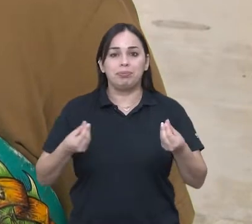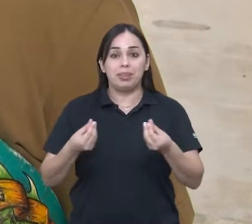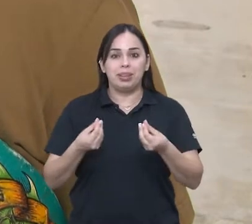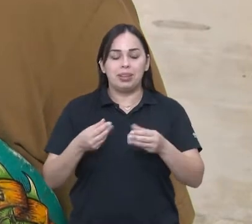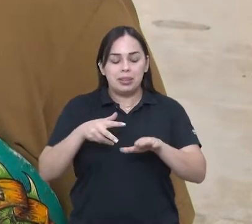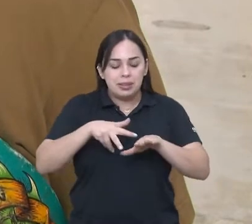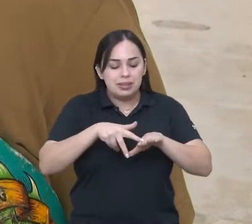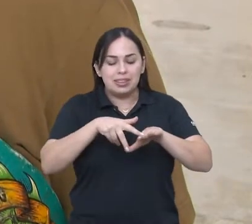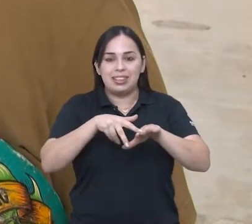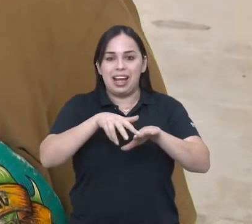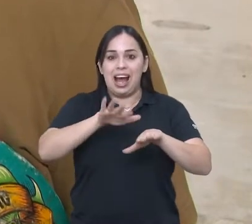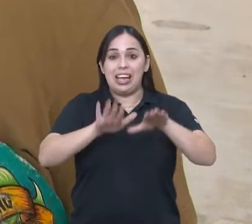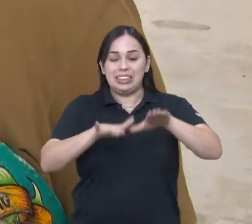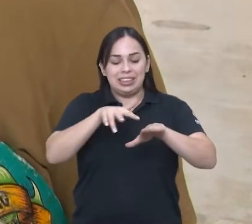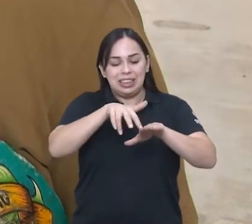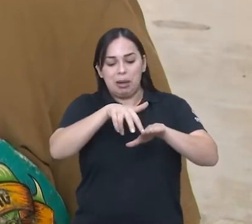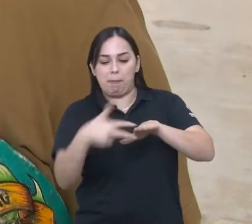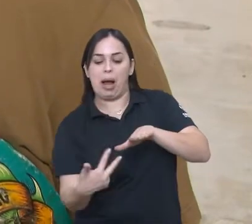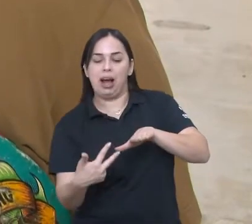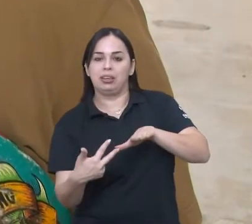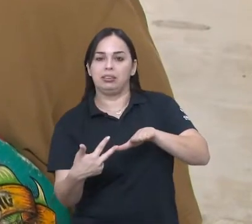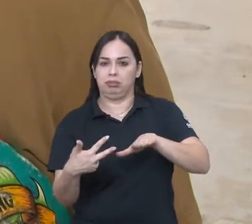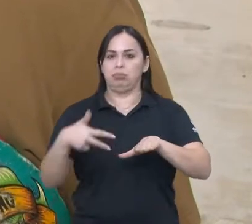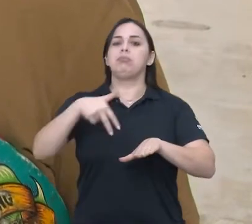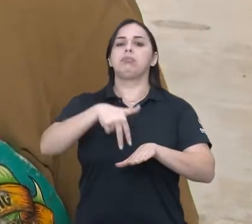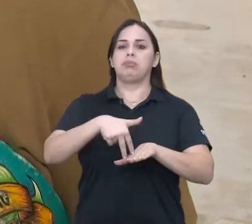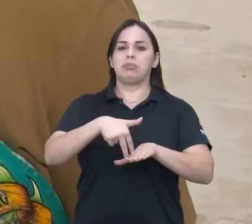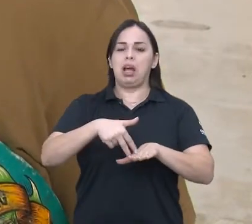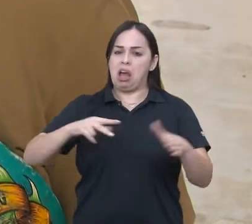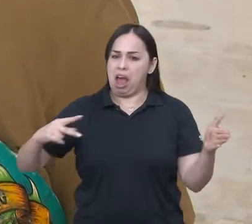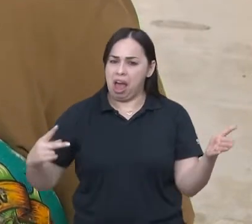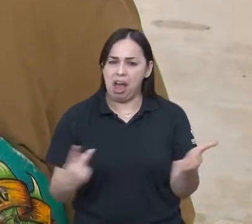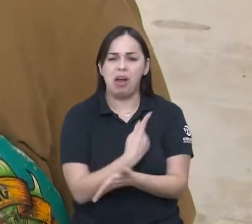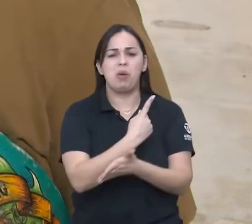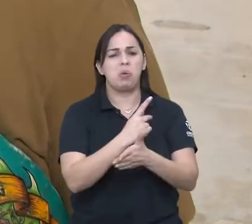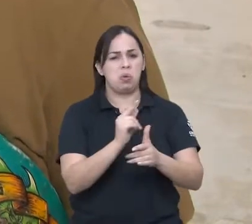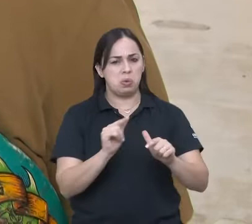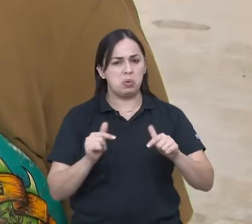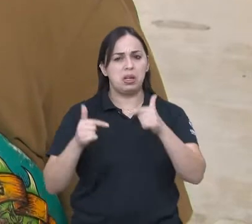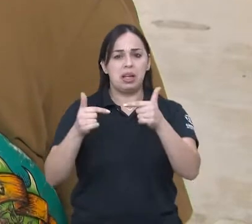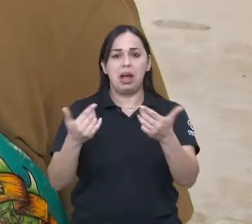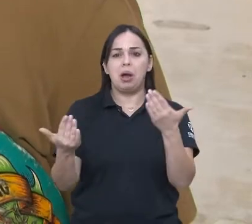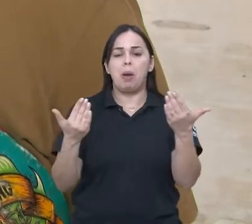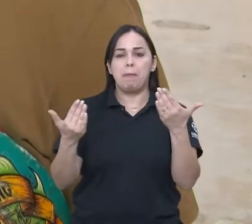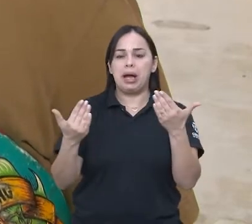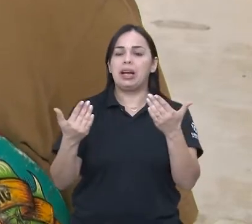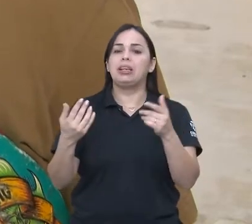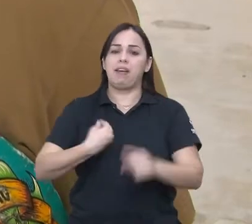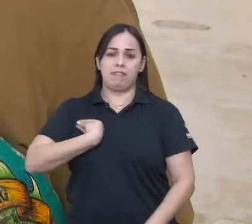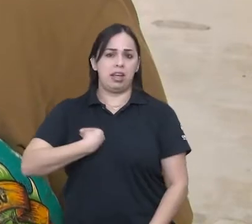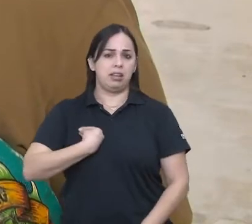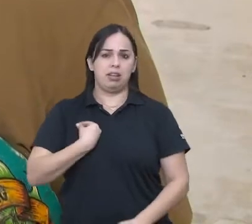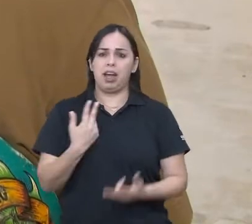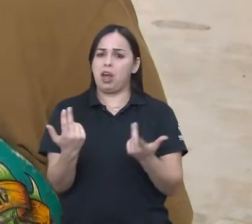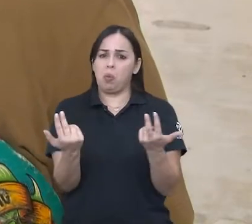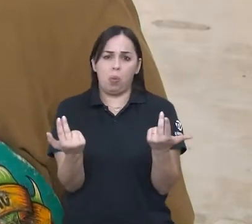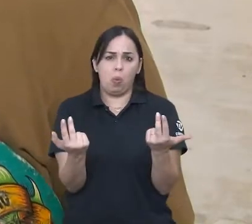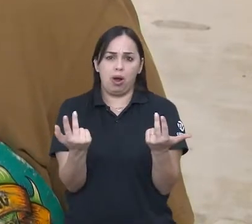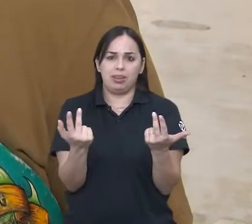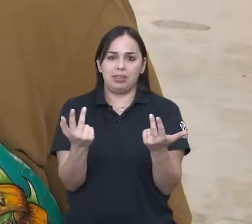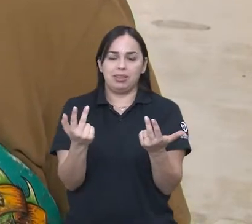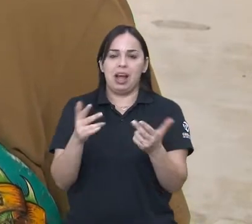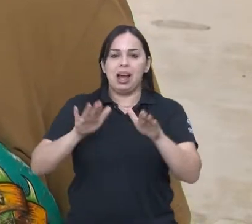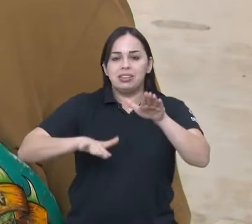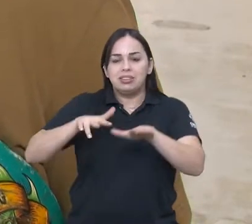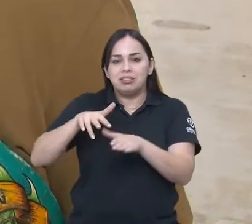normalmente ensina a gente a cair e levantar. A gente erra bastante no skate, então na vida é assim também, né? O índice de sucesso